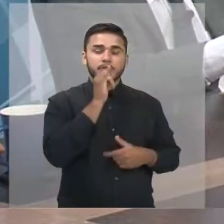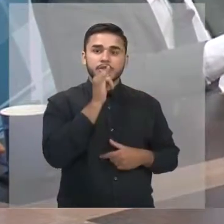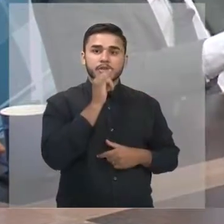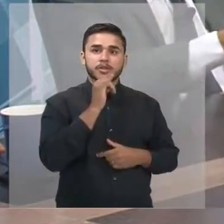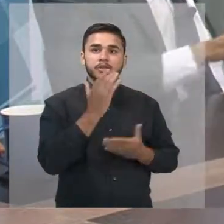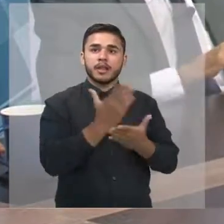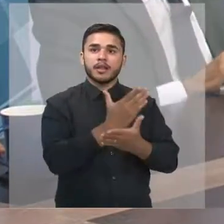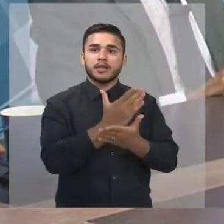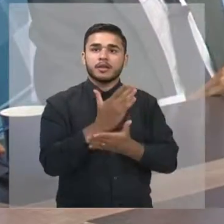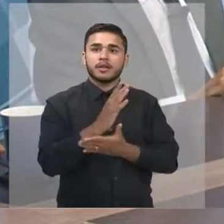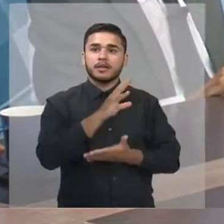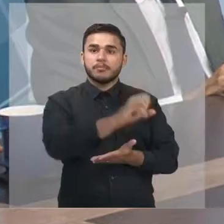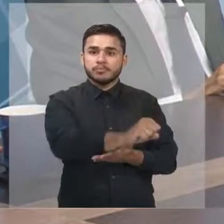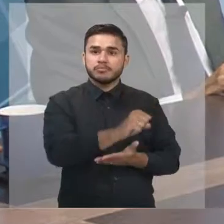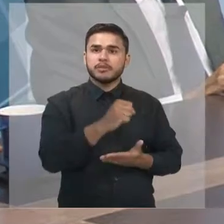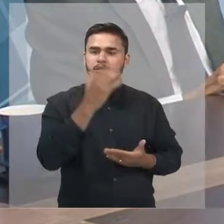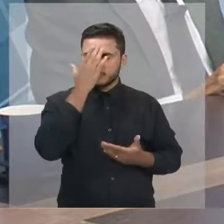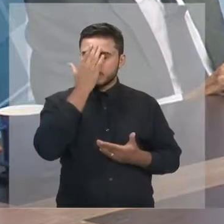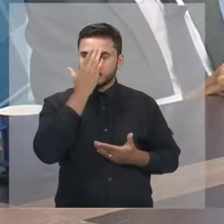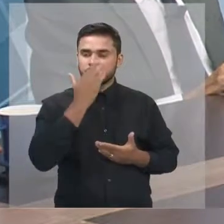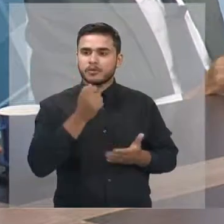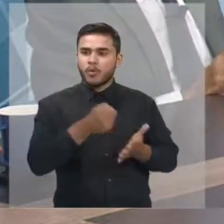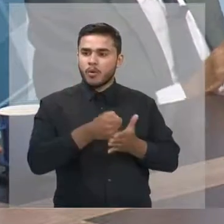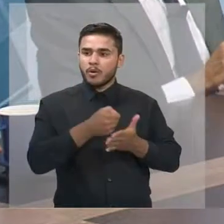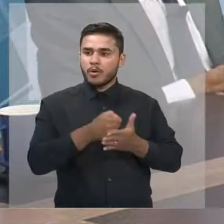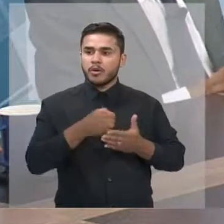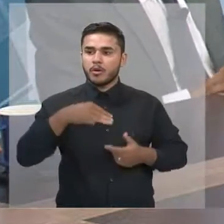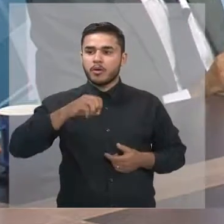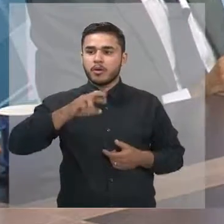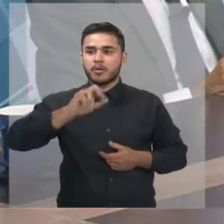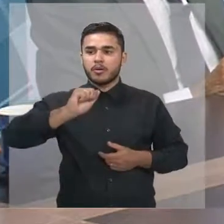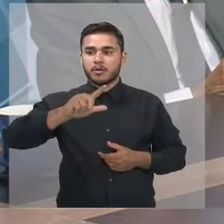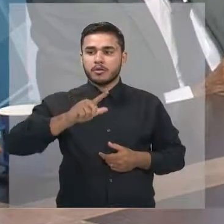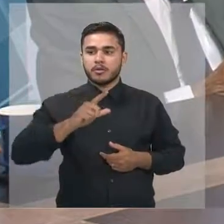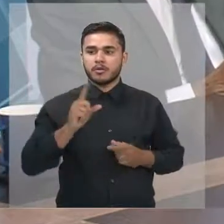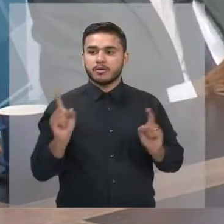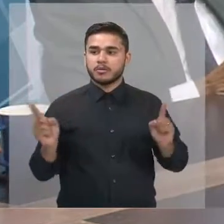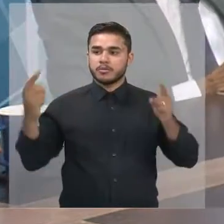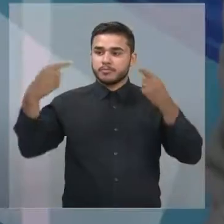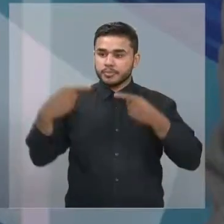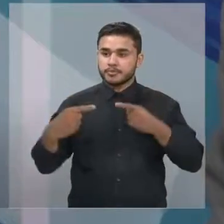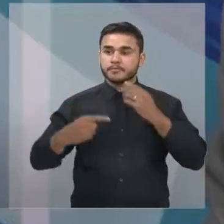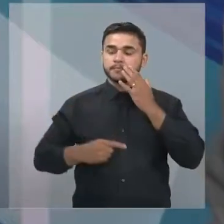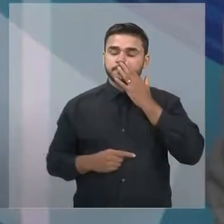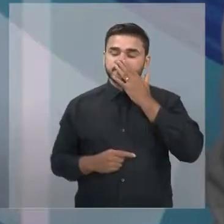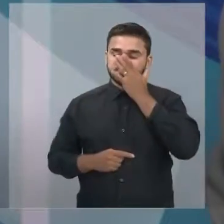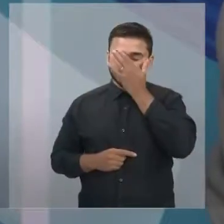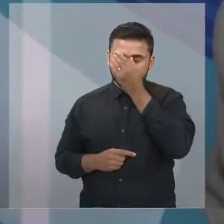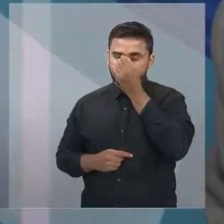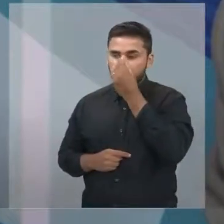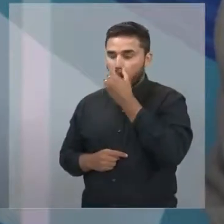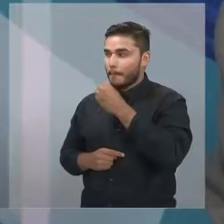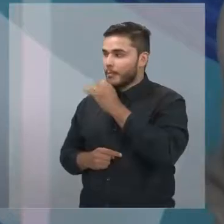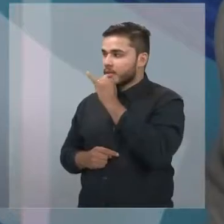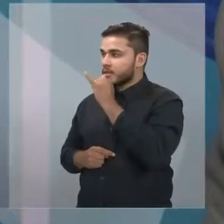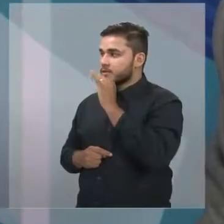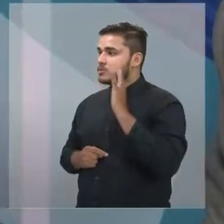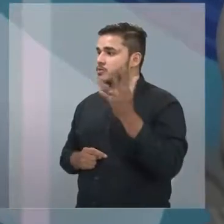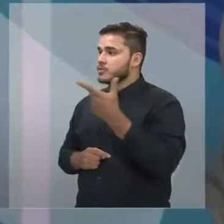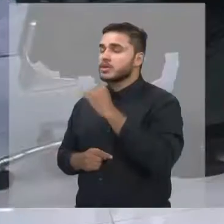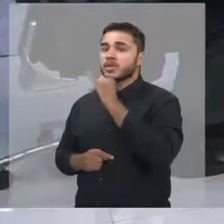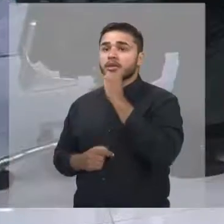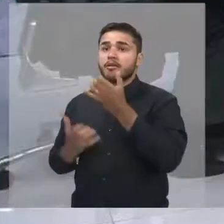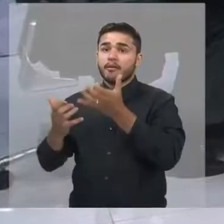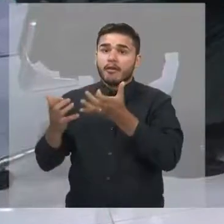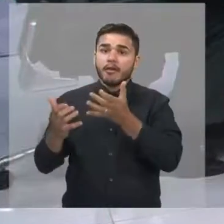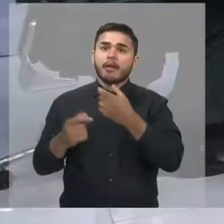isso. Recolhimento de livro, material didático, isso não é impor uma moral oficial? Isso é se opor a uma moral oficial. Claro, resistir a uma moral